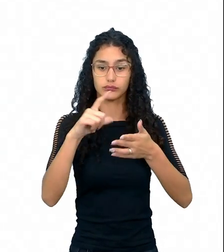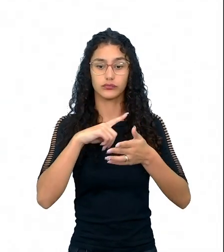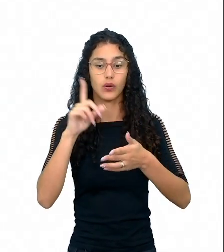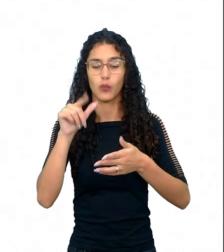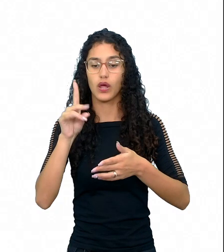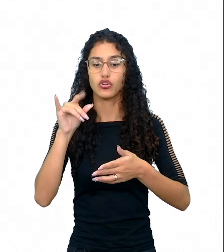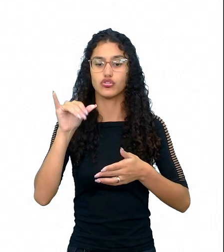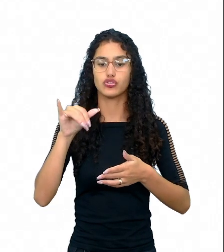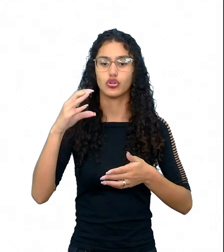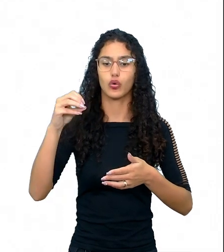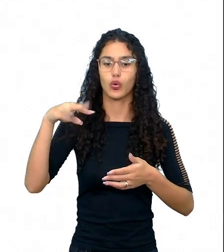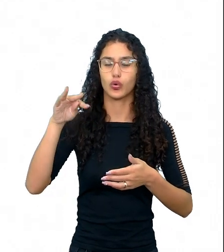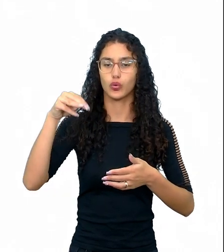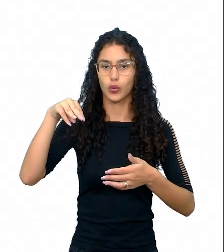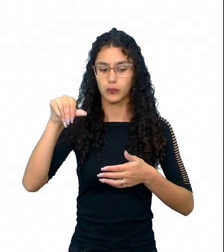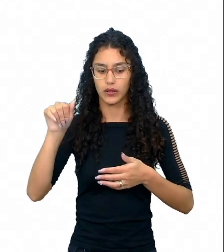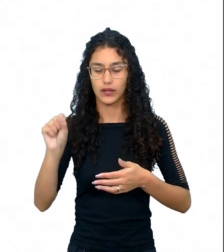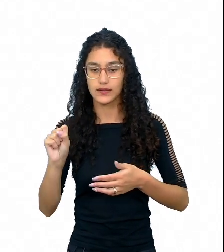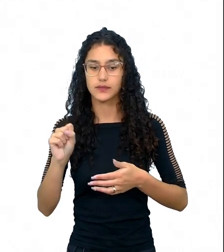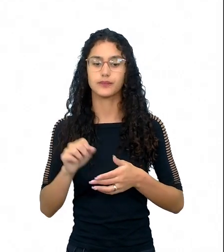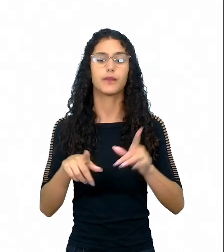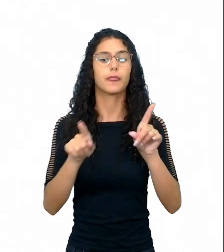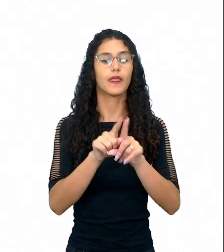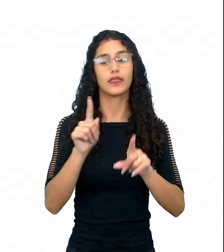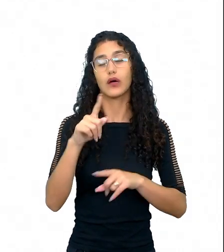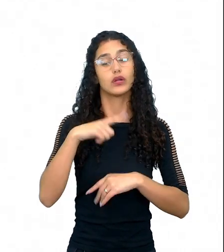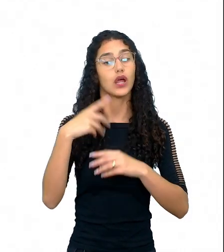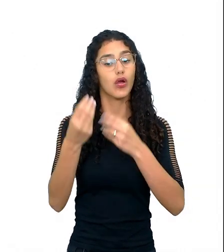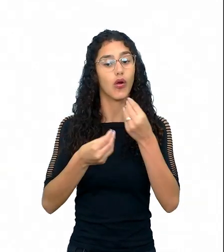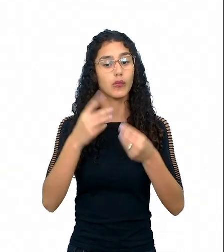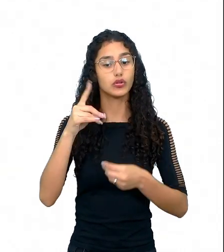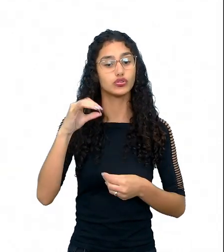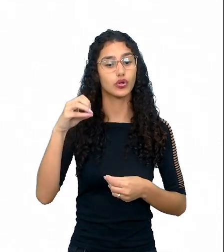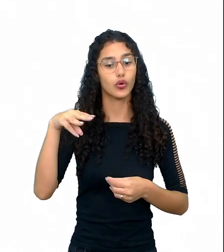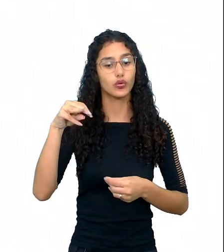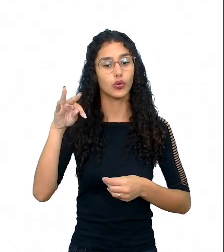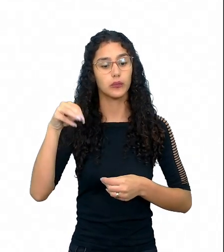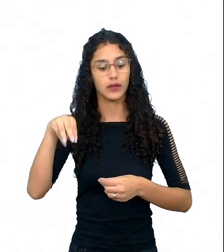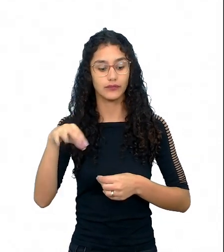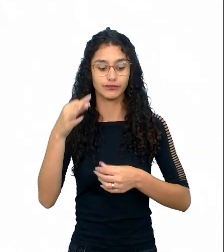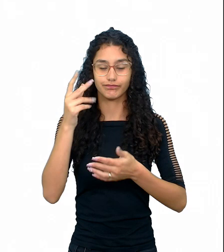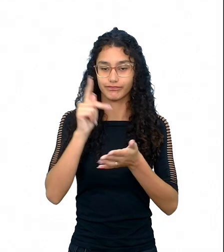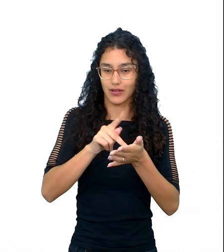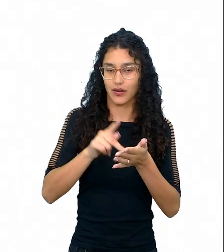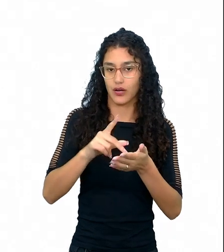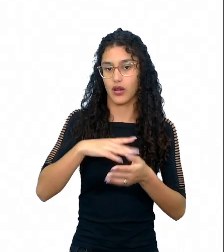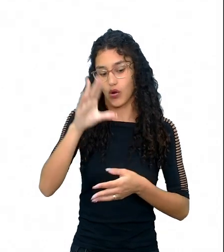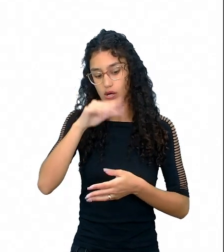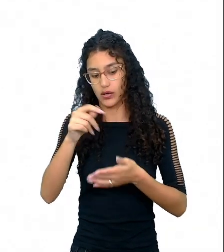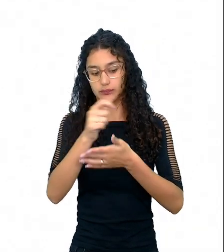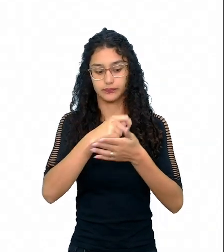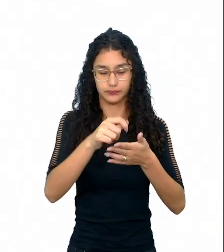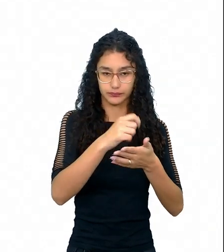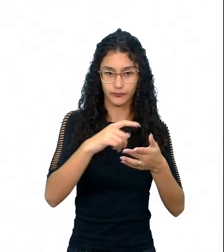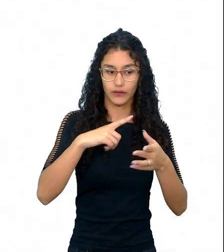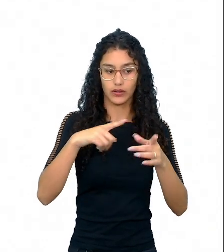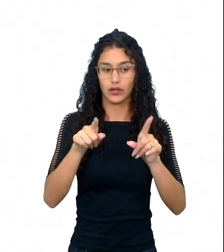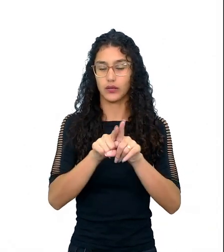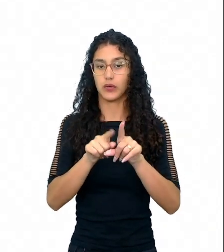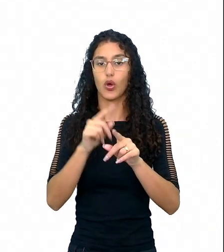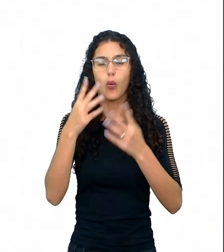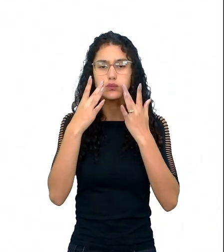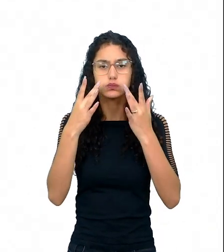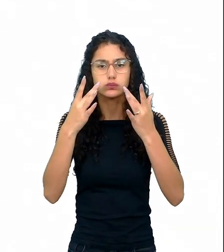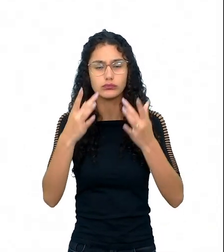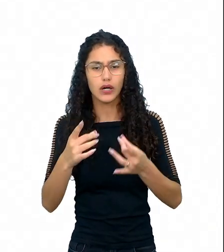são dicotômicas, que para Marcuski não há uma dicotomia real entre oralidade e letramento, seja do ponto